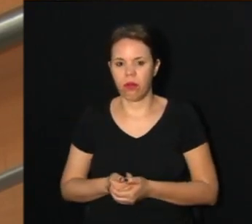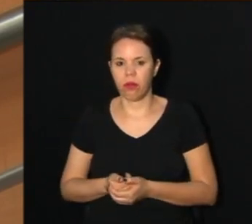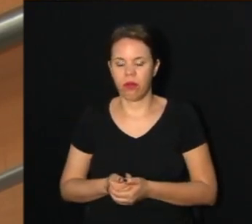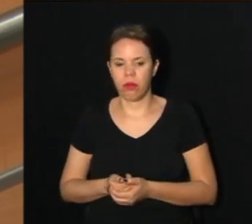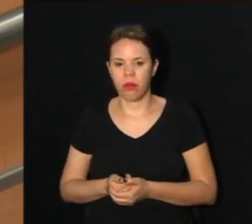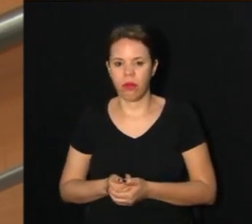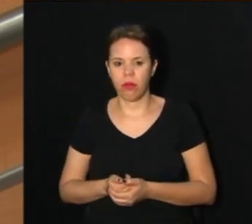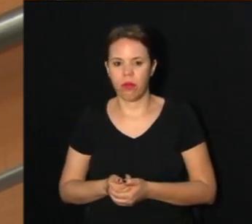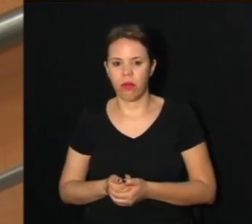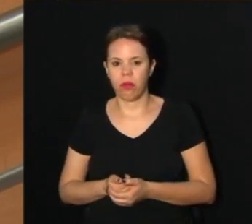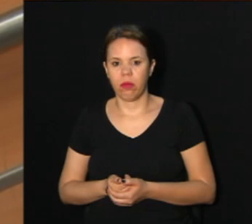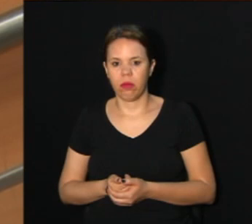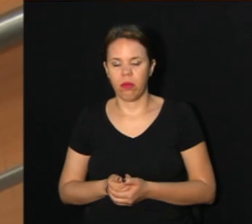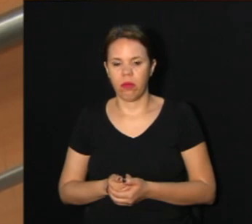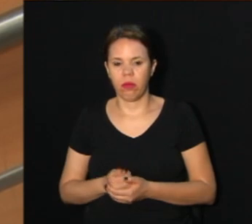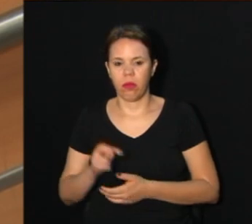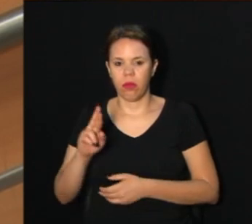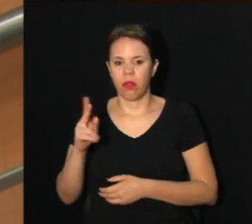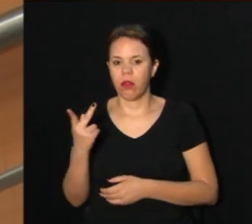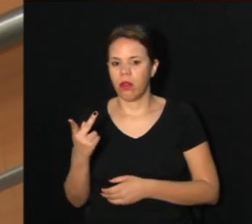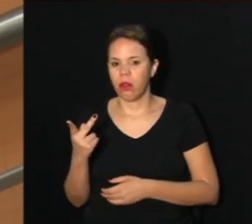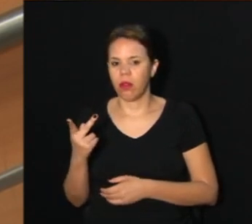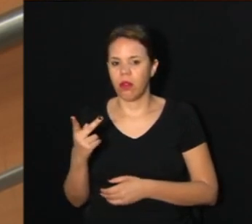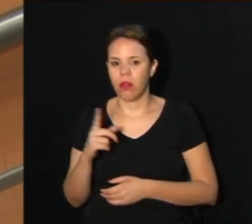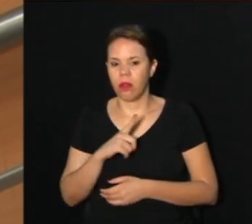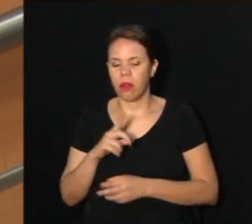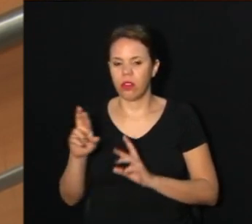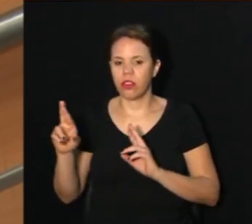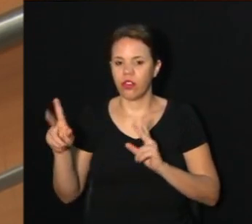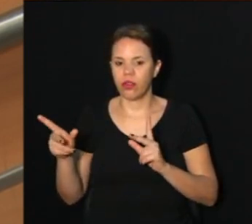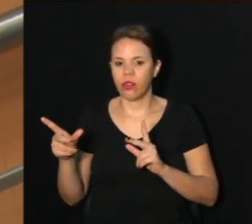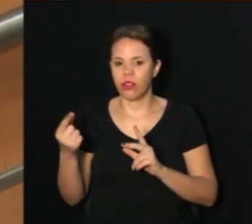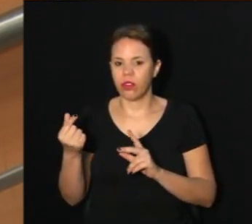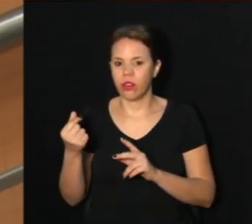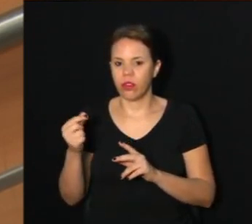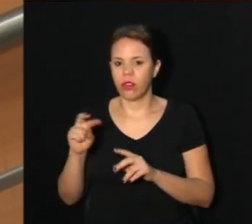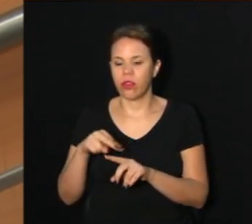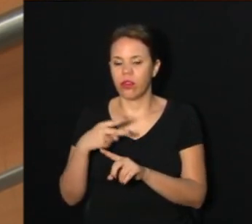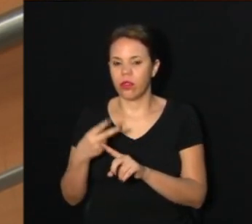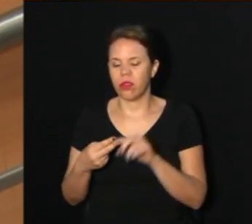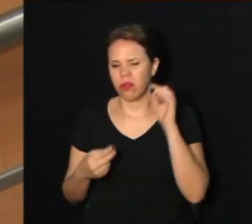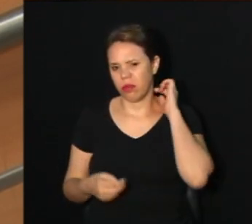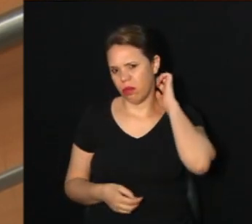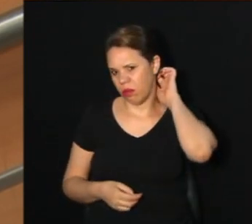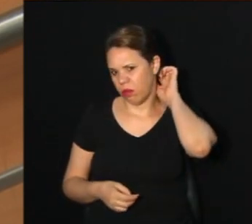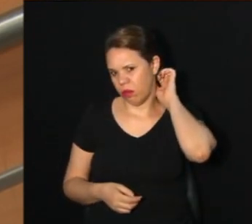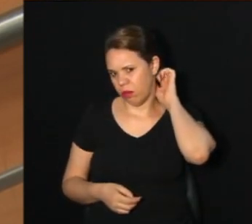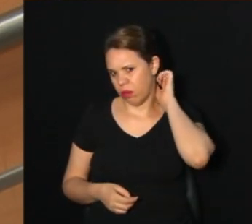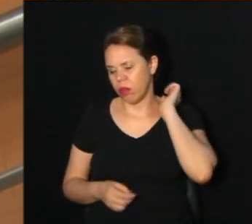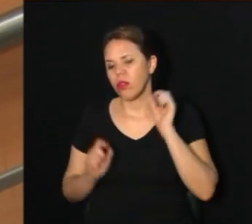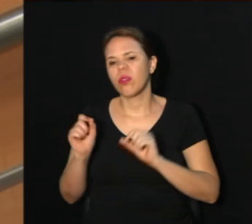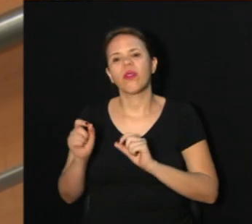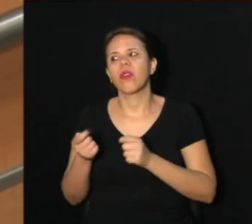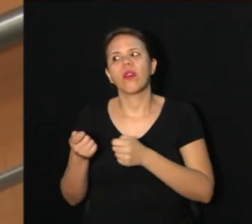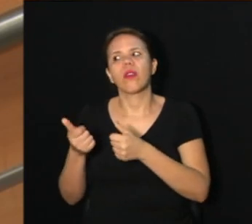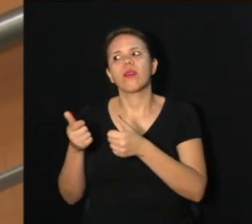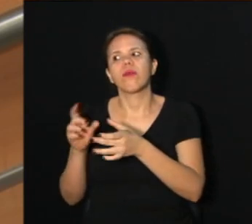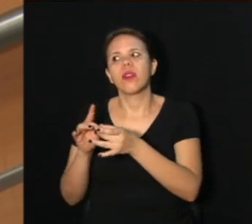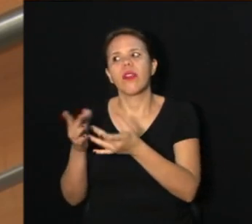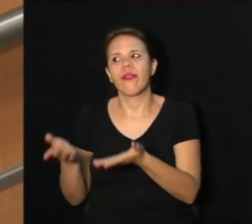assim. Os recursos humanos pega a diferença e joga para o mês seguinte. Que apadrinhamento é esse?